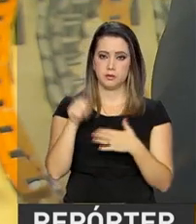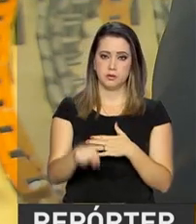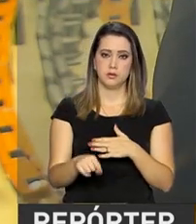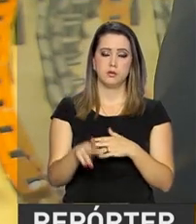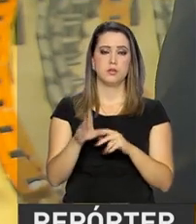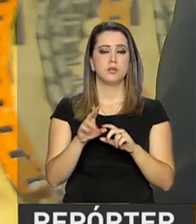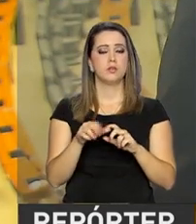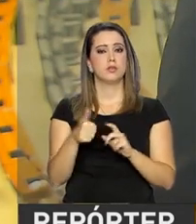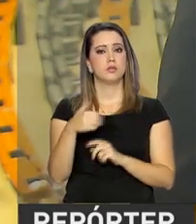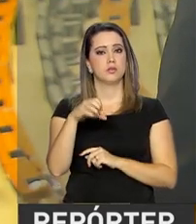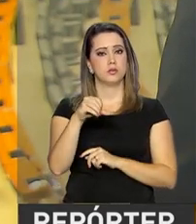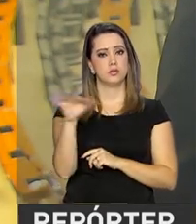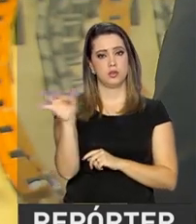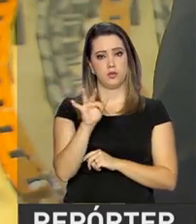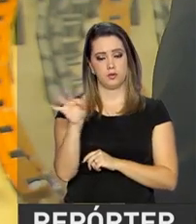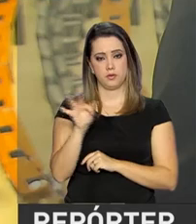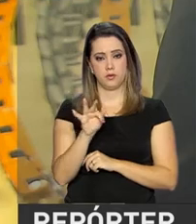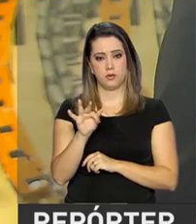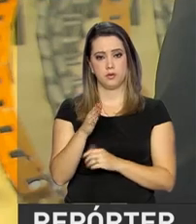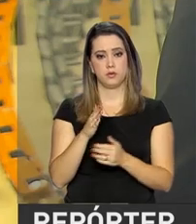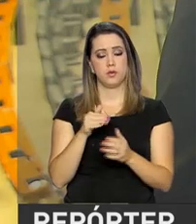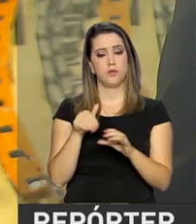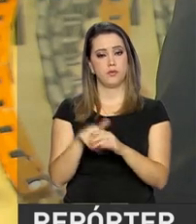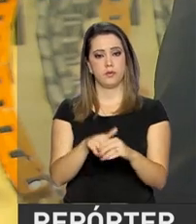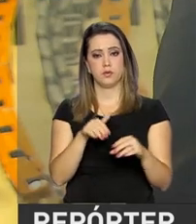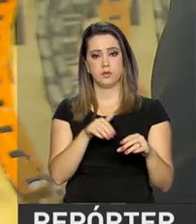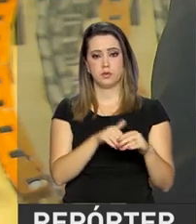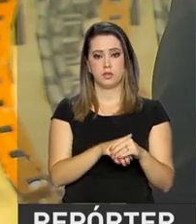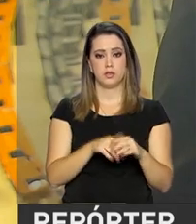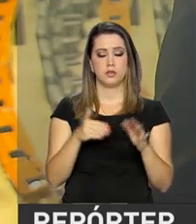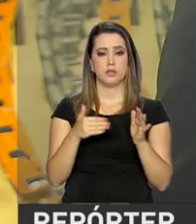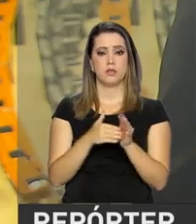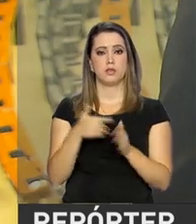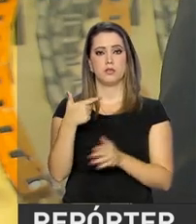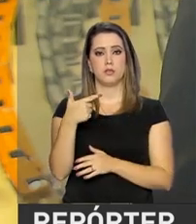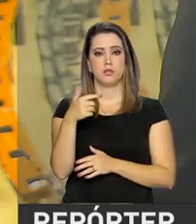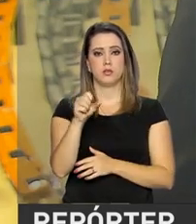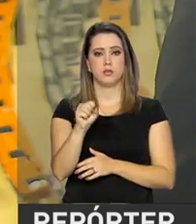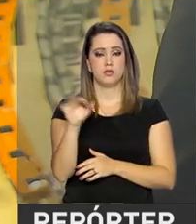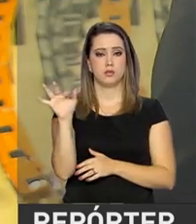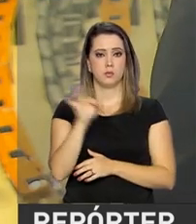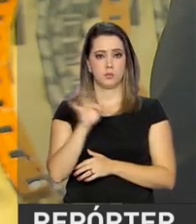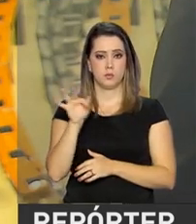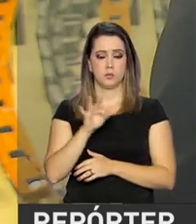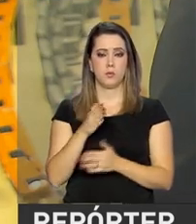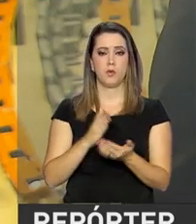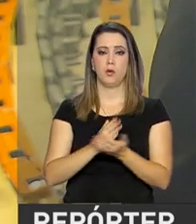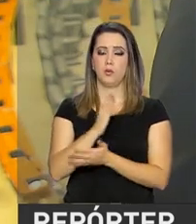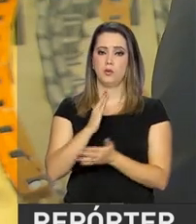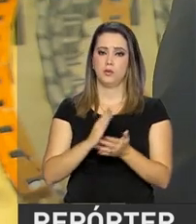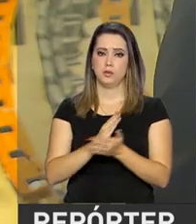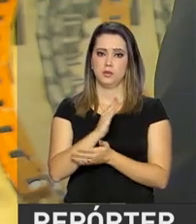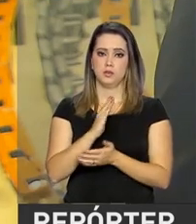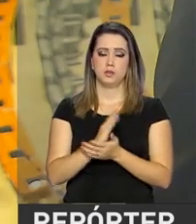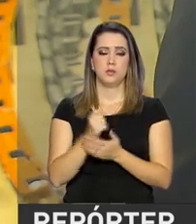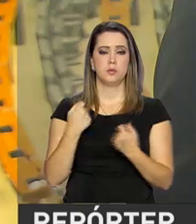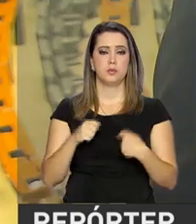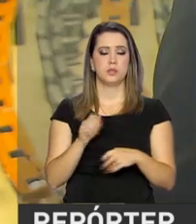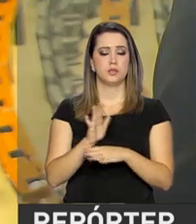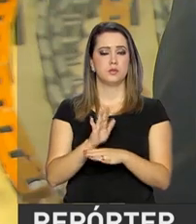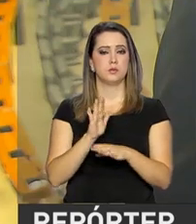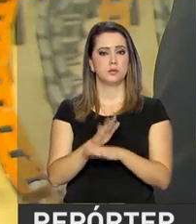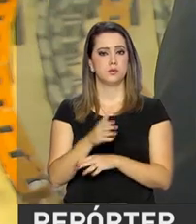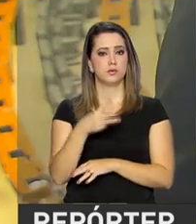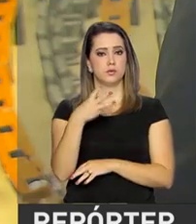no dia 19 de fevereiro e seja votado até o dia 28 de fevereiro para ser aprovado é necessário o apoio de no